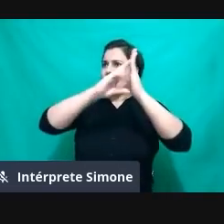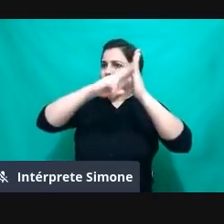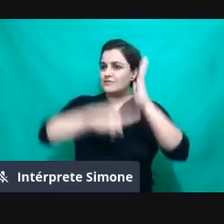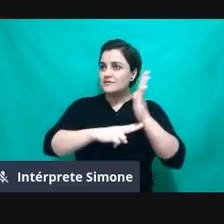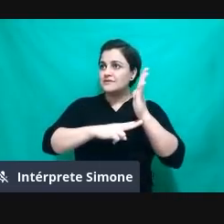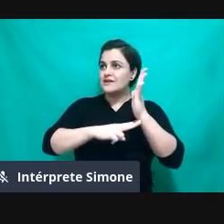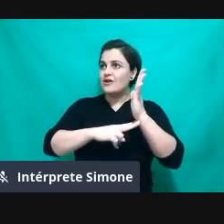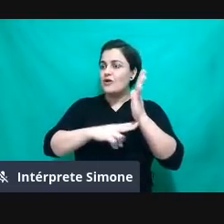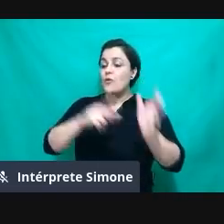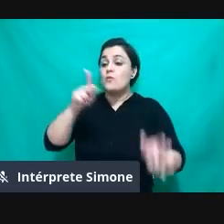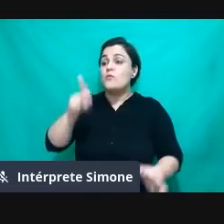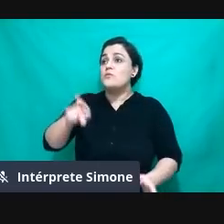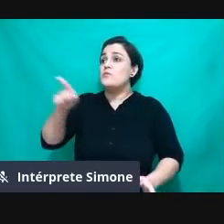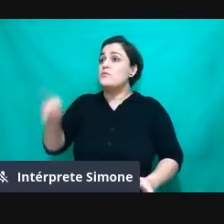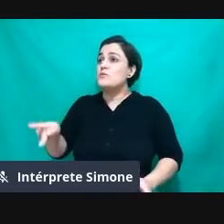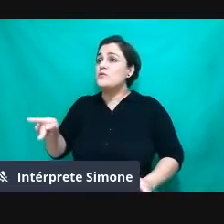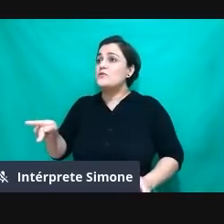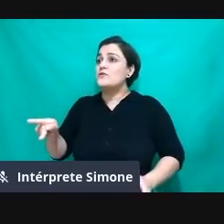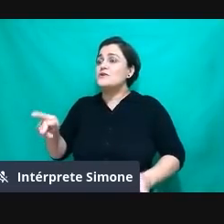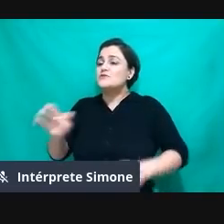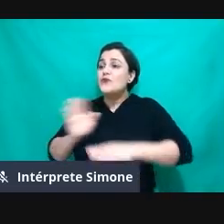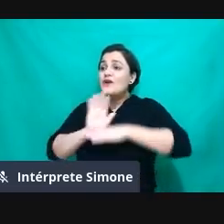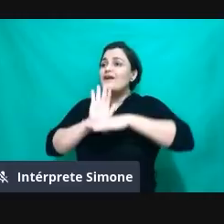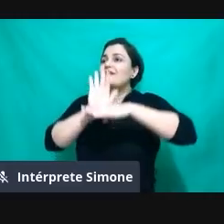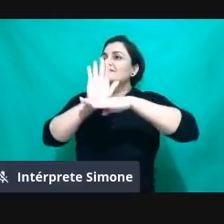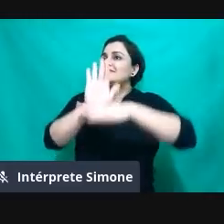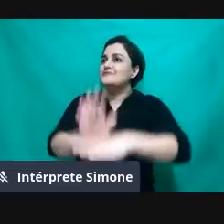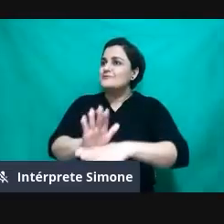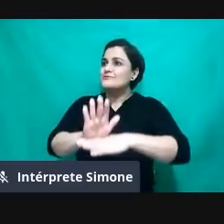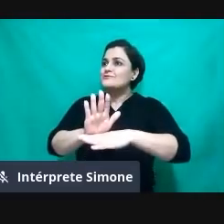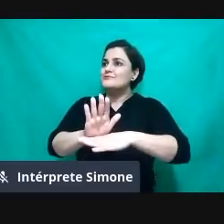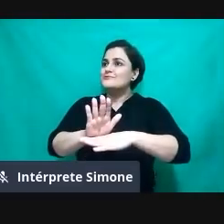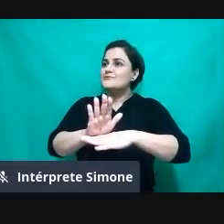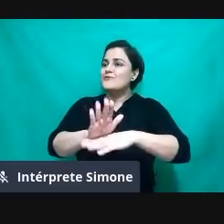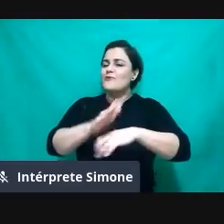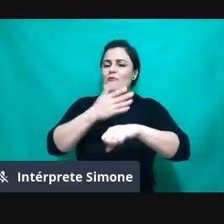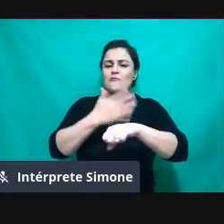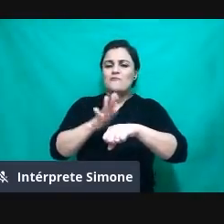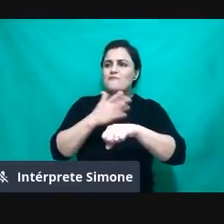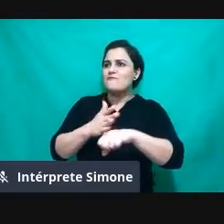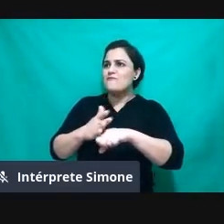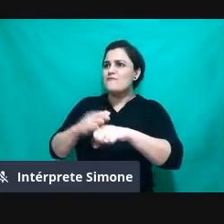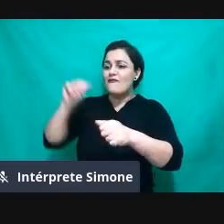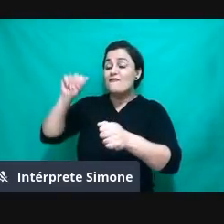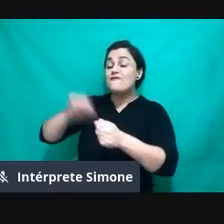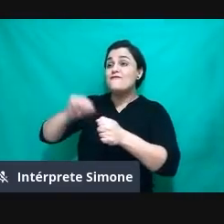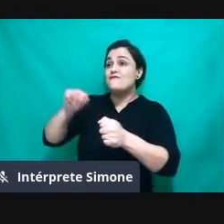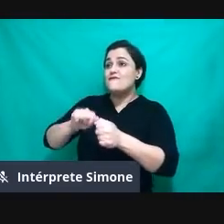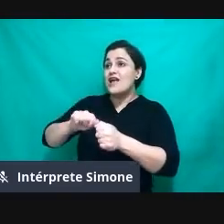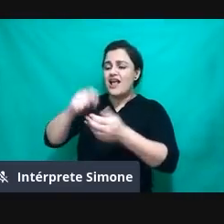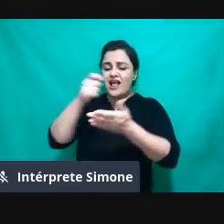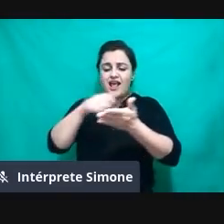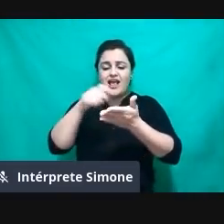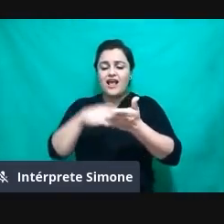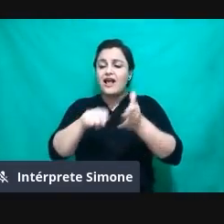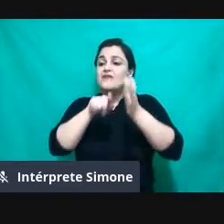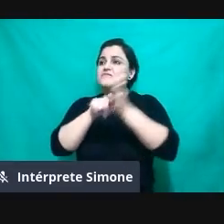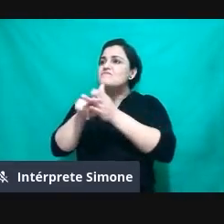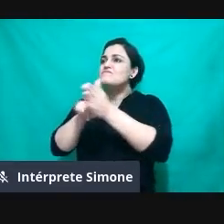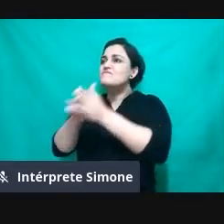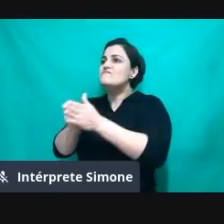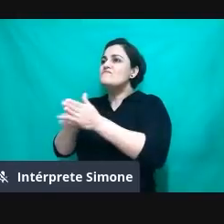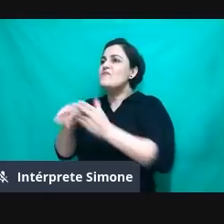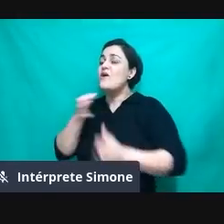de todos os professores estarem sugerindo, falando, colocando o que ele